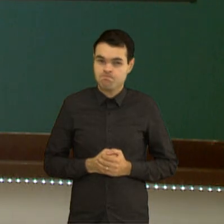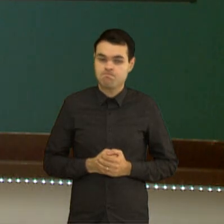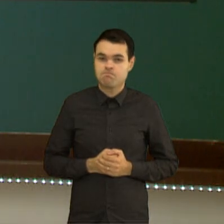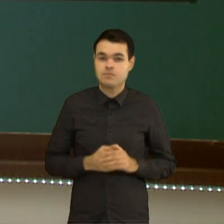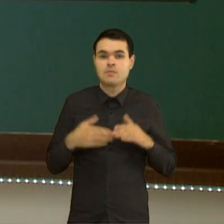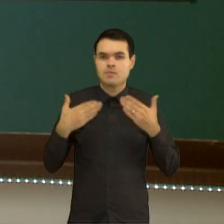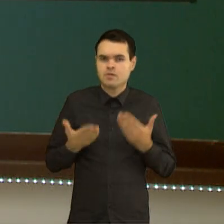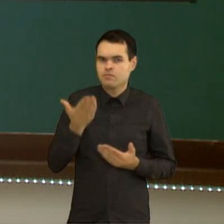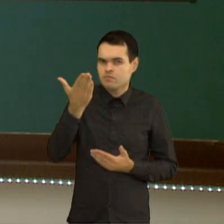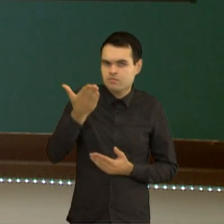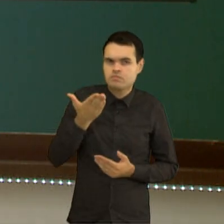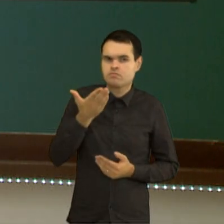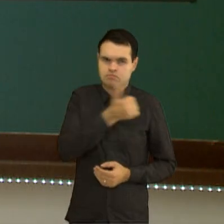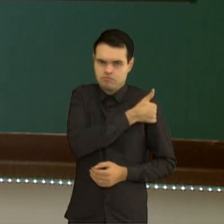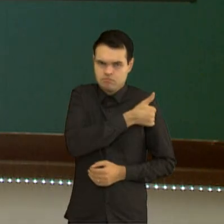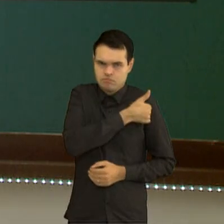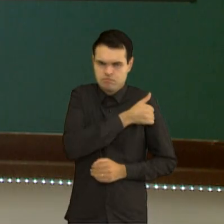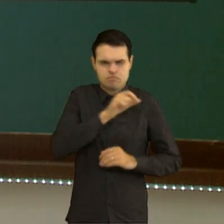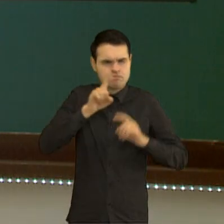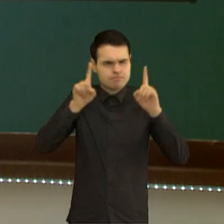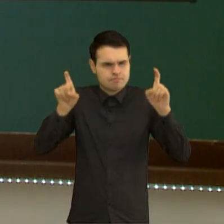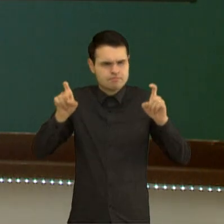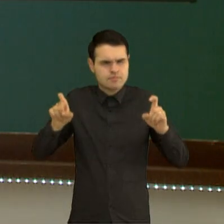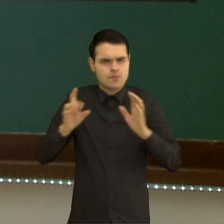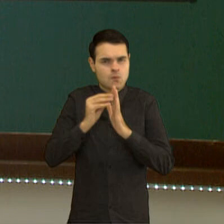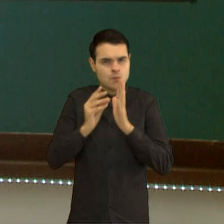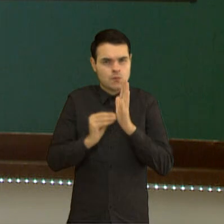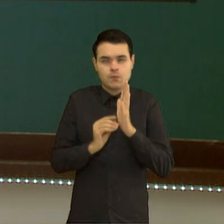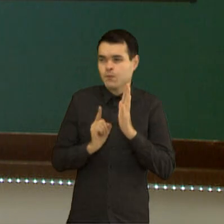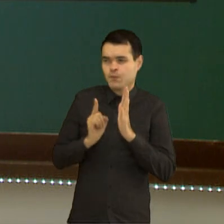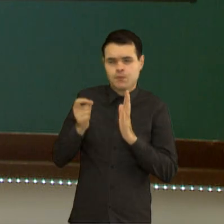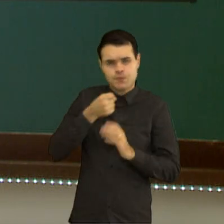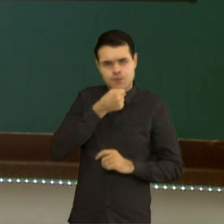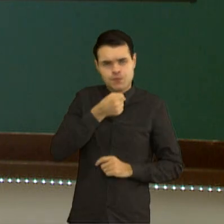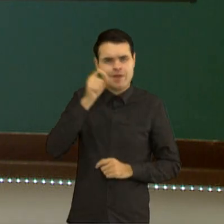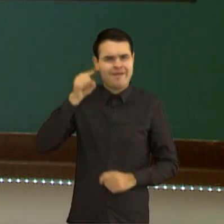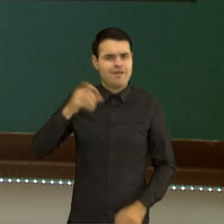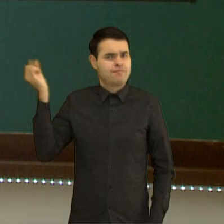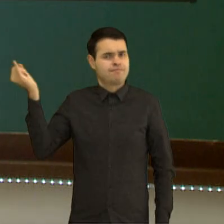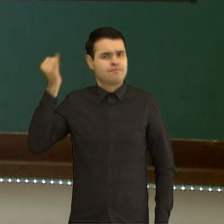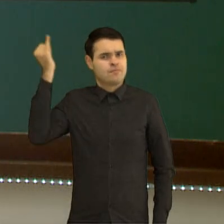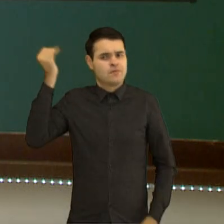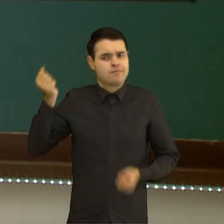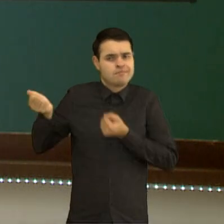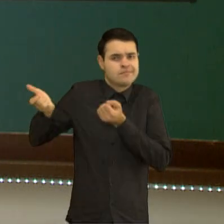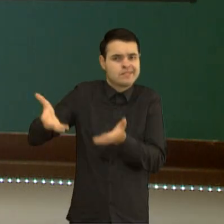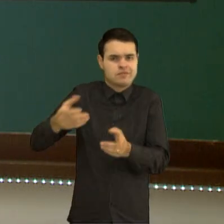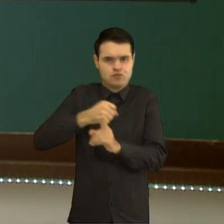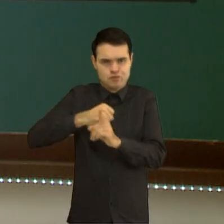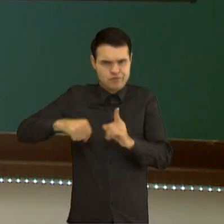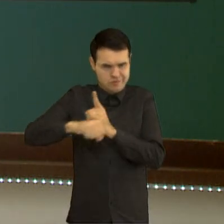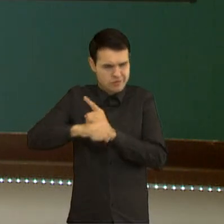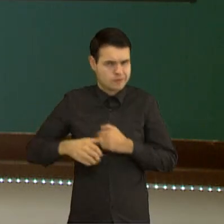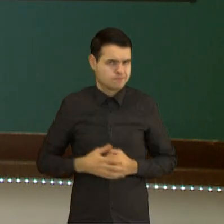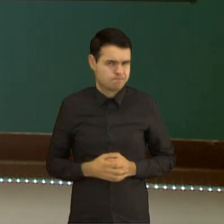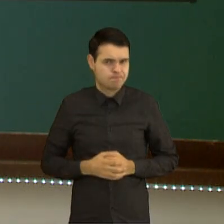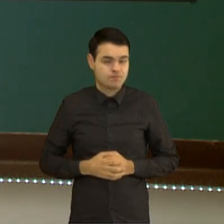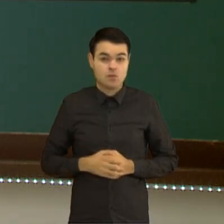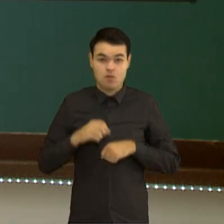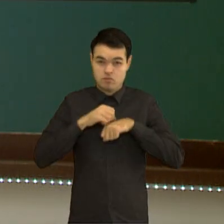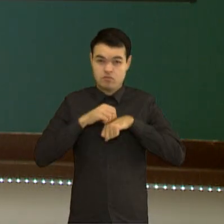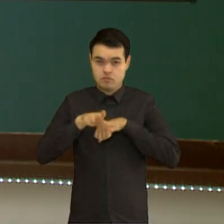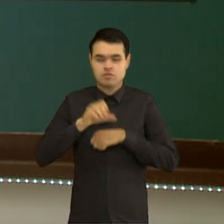Então, estudantes, será que o conteúdo dessa reportagem ele é relevante, importante para a sociedade? Olha a